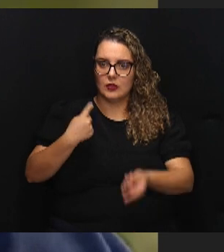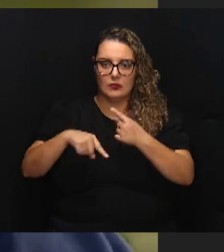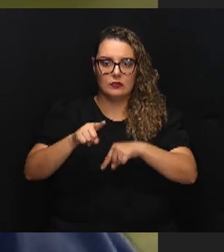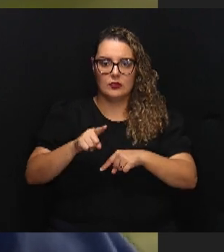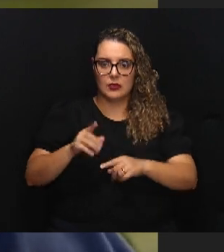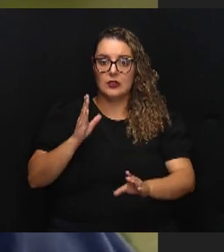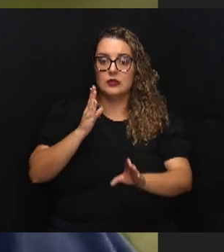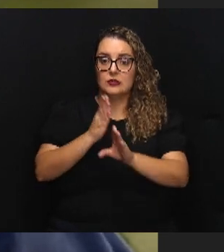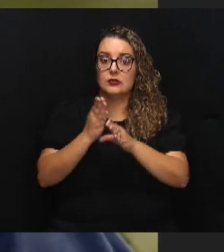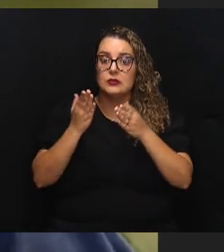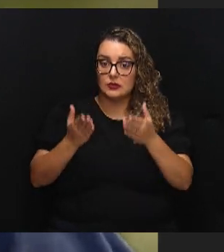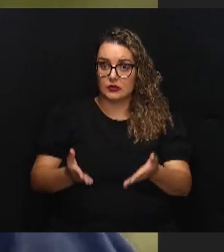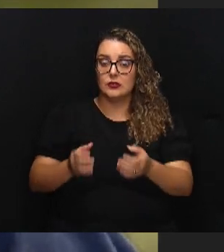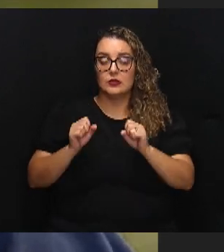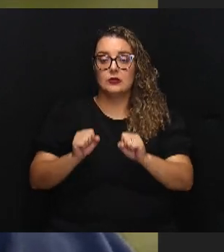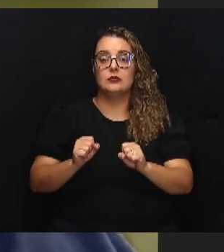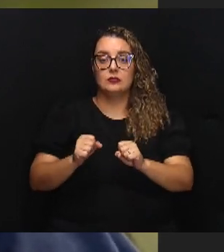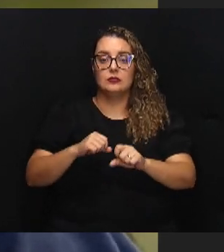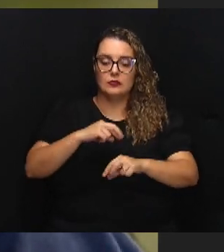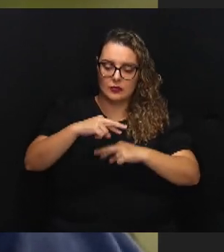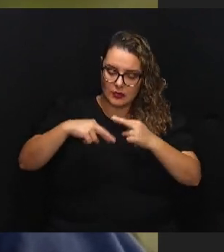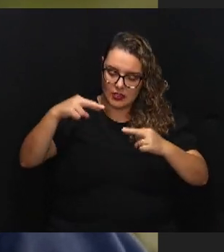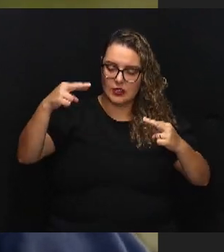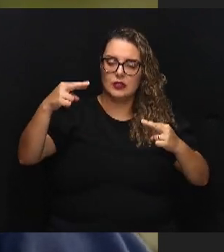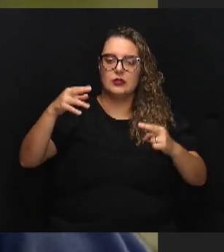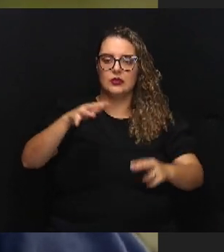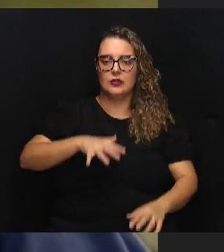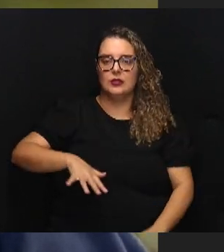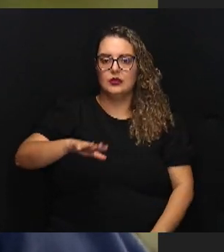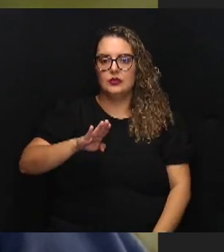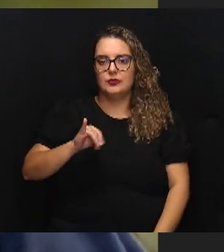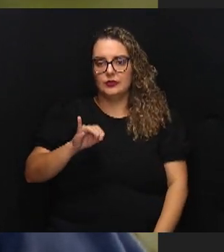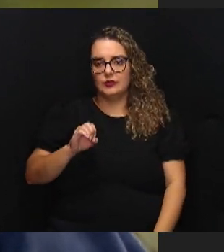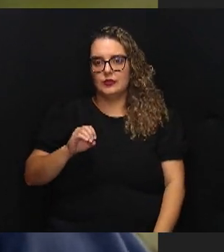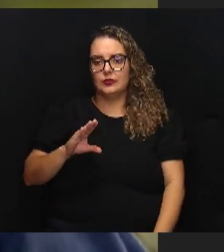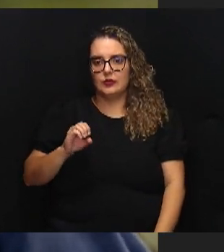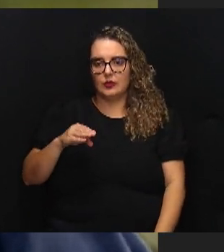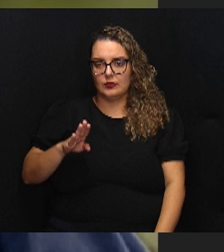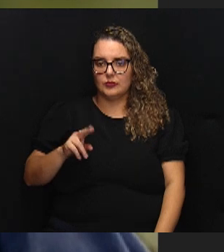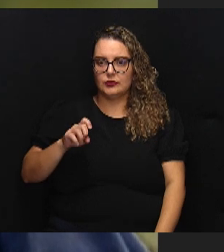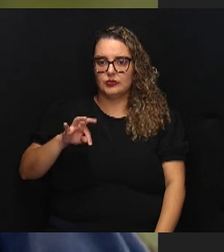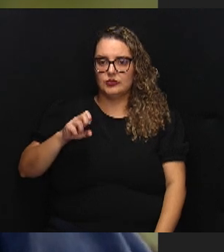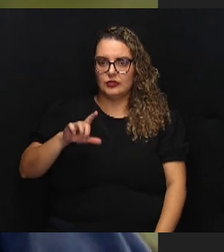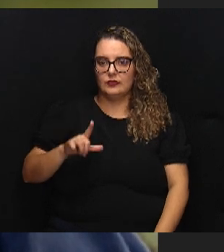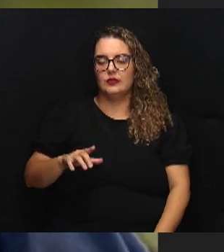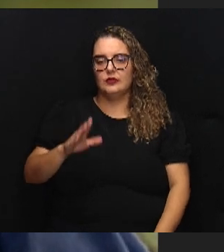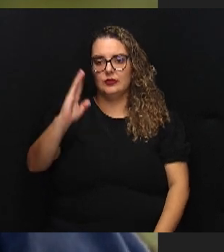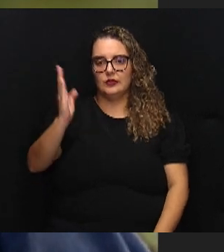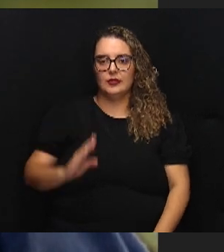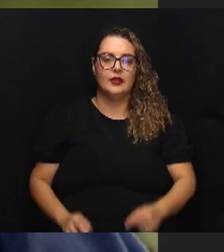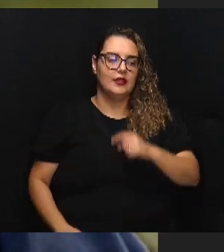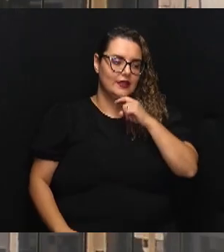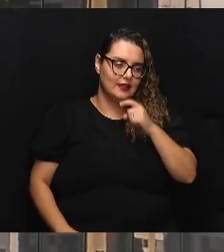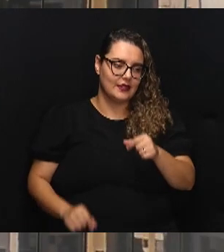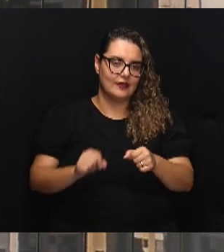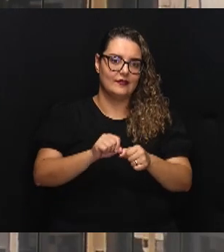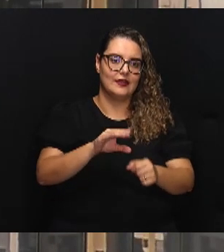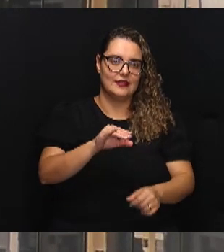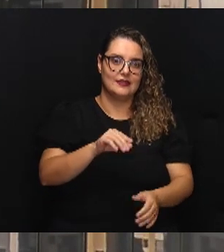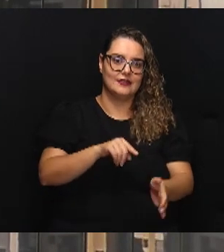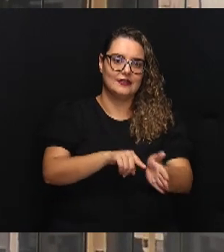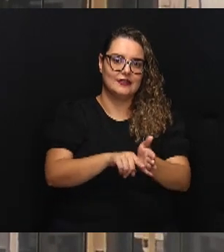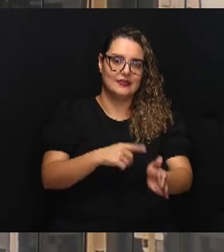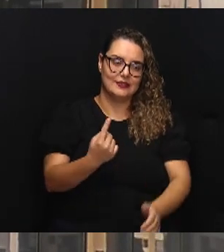essa descoberta que pode revolucionar o setor de biocombustíveis do Brasil. Quem faz ciência sozinho, né, Mário? A gente já